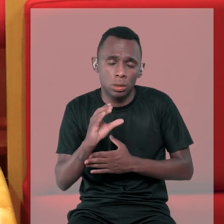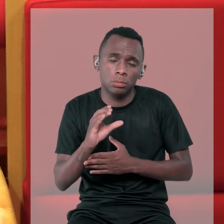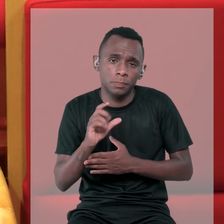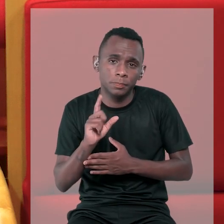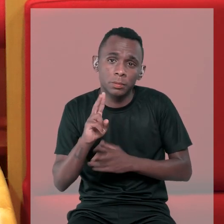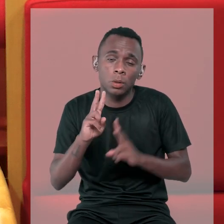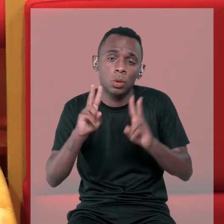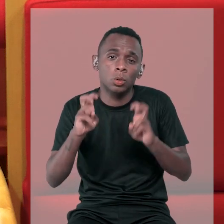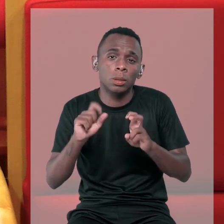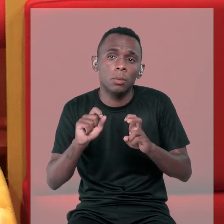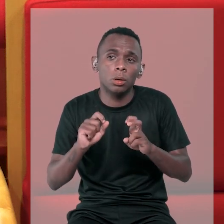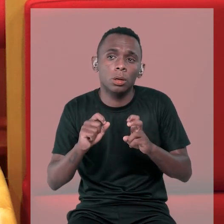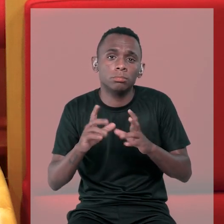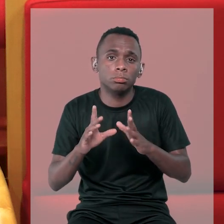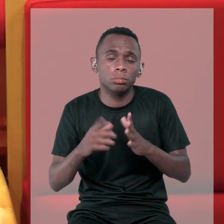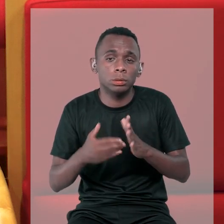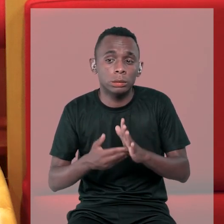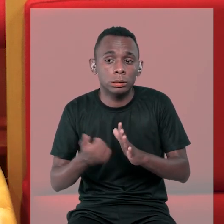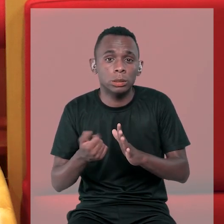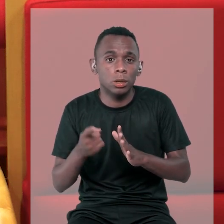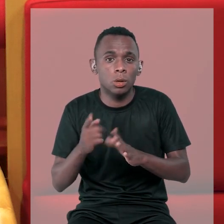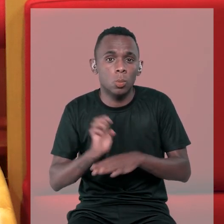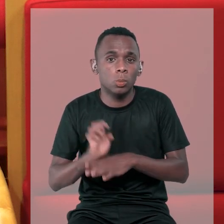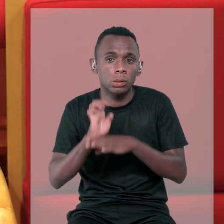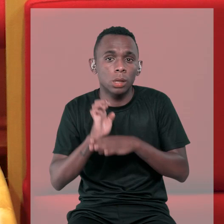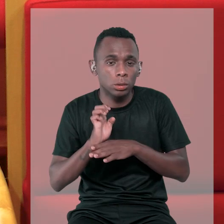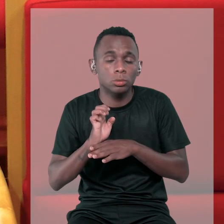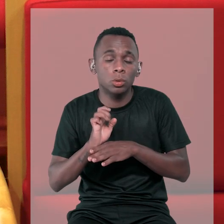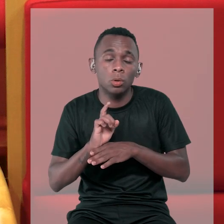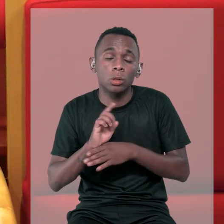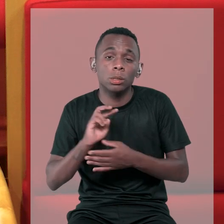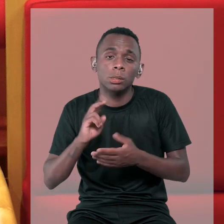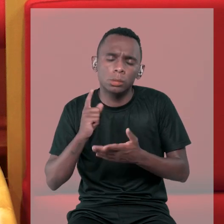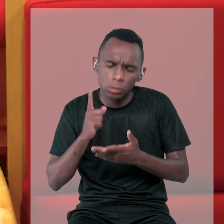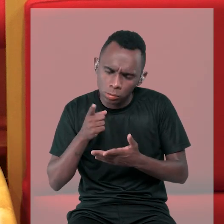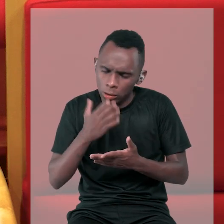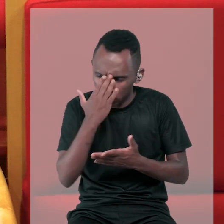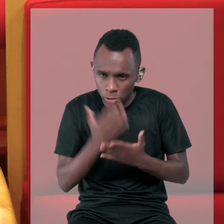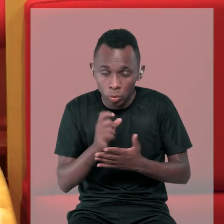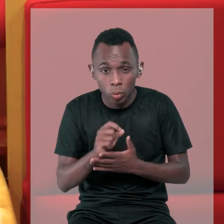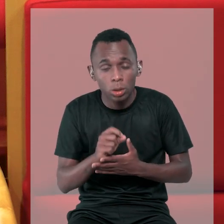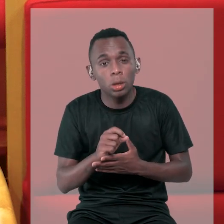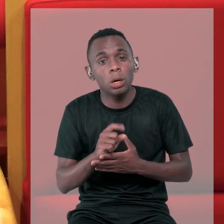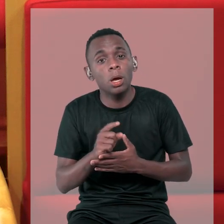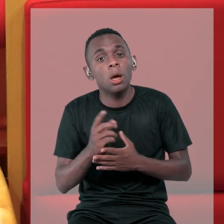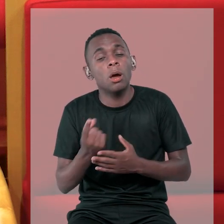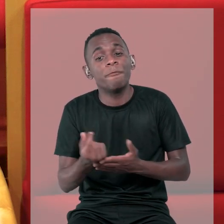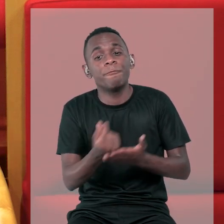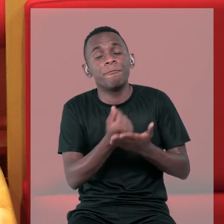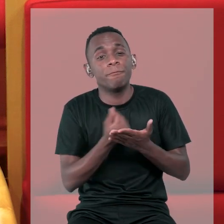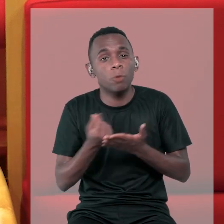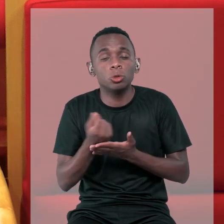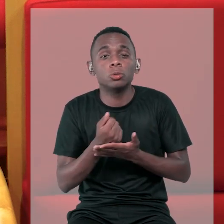Estado, onde você insiste no fato de que a fortuna é praticamente uma